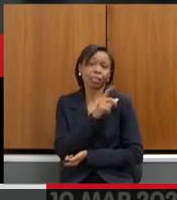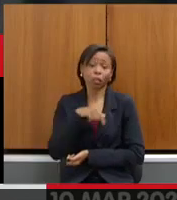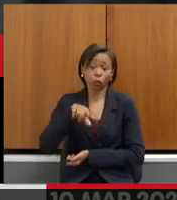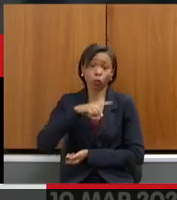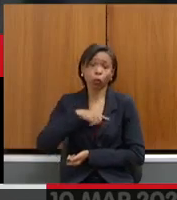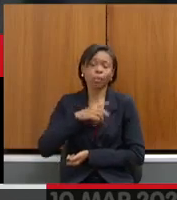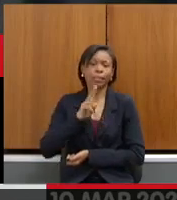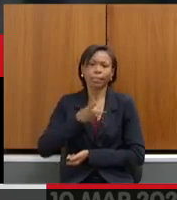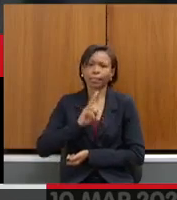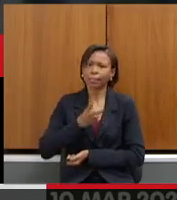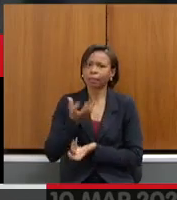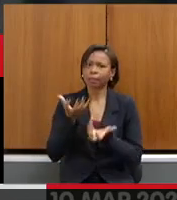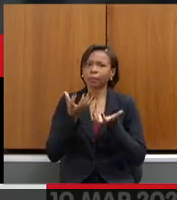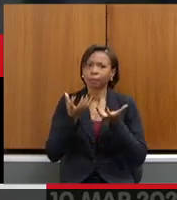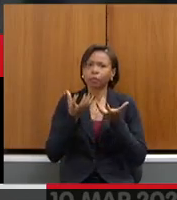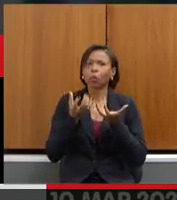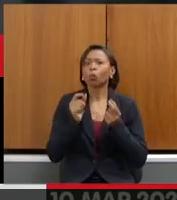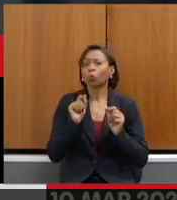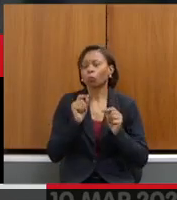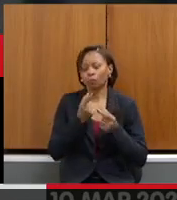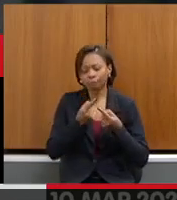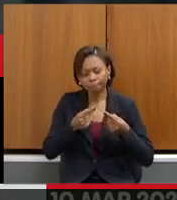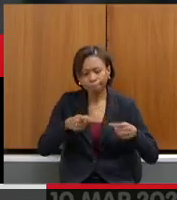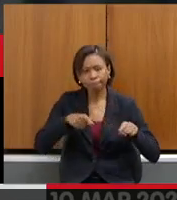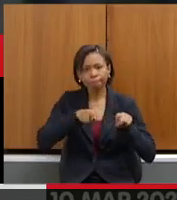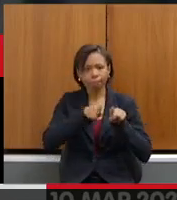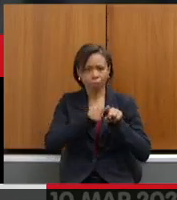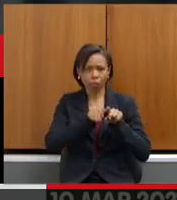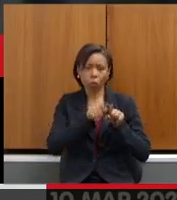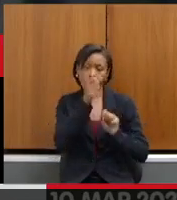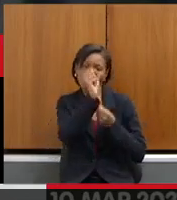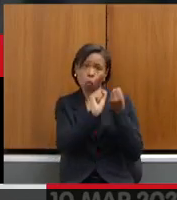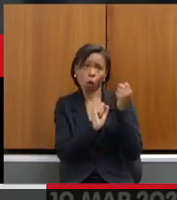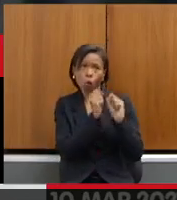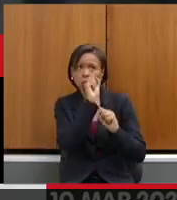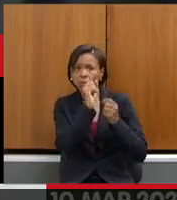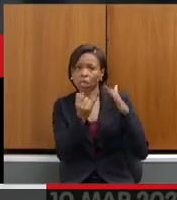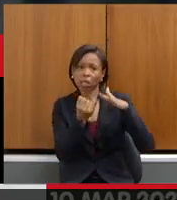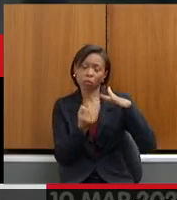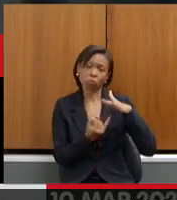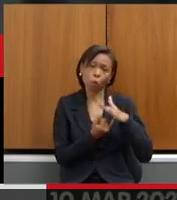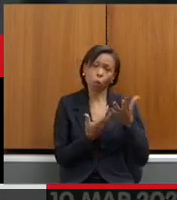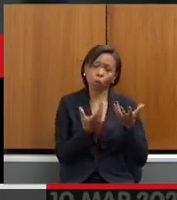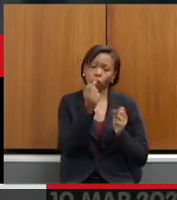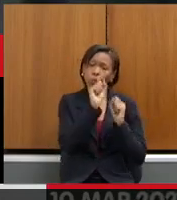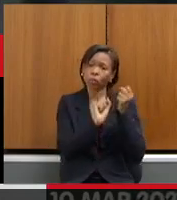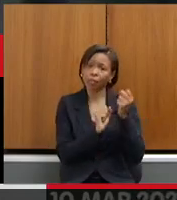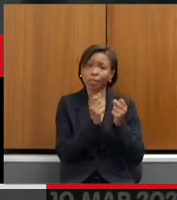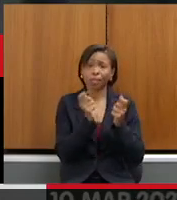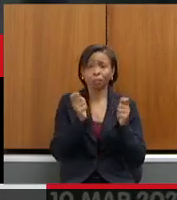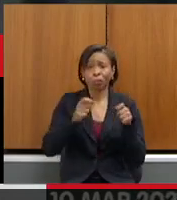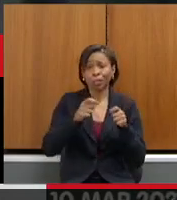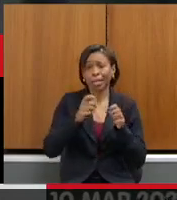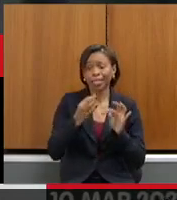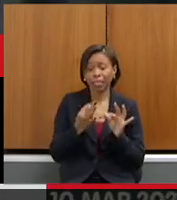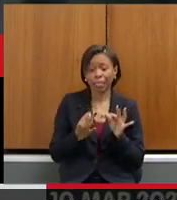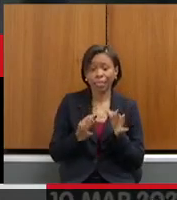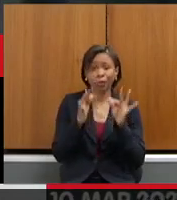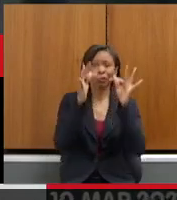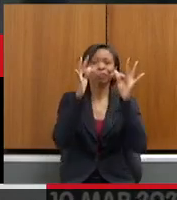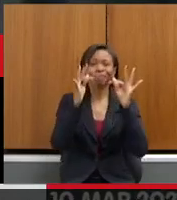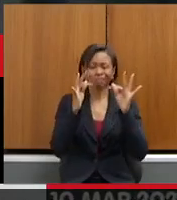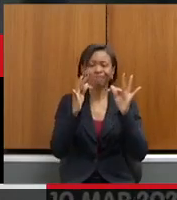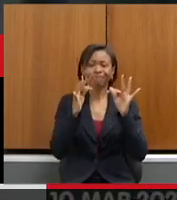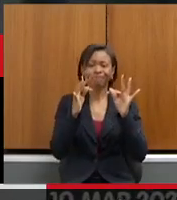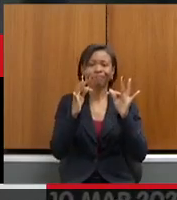buscou também tem uma parceria com alguma indústria Para que houvesse da transferência de tecnologia Eu acho que isso é muito importante